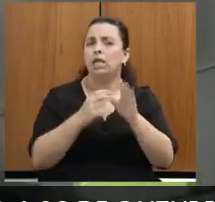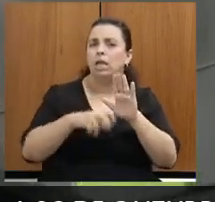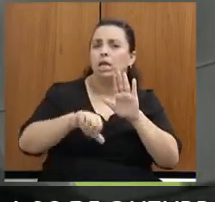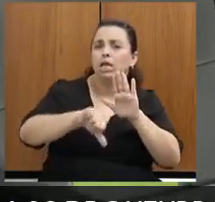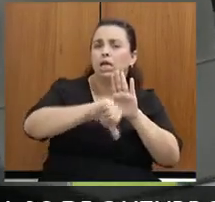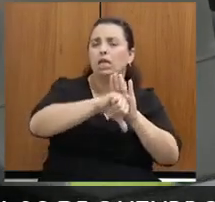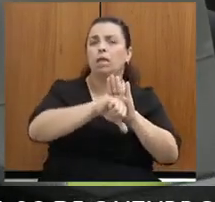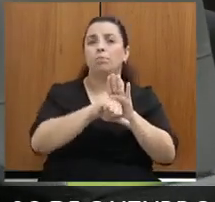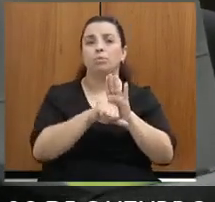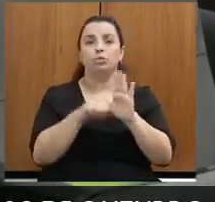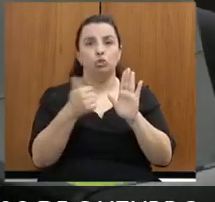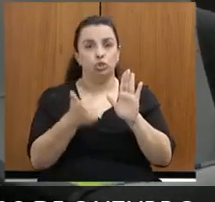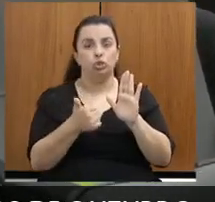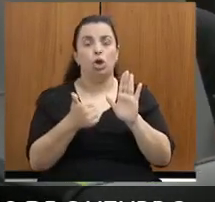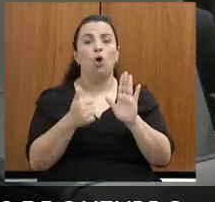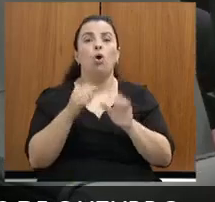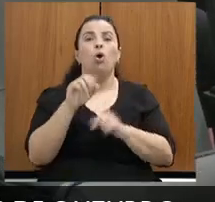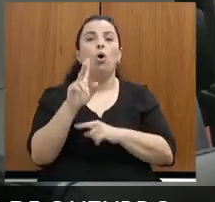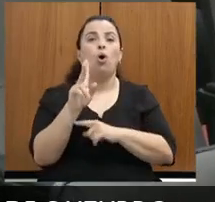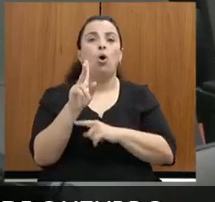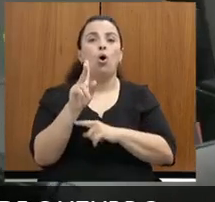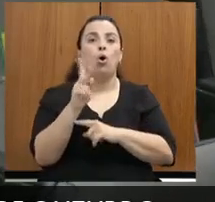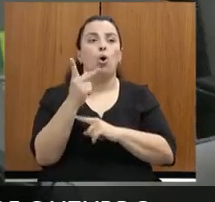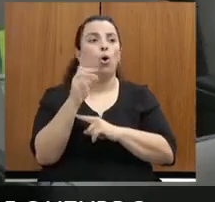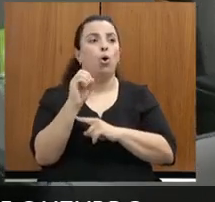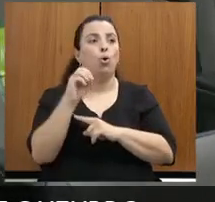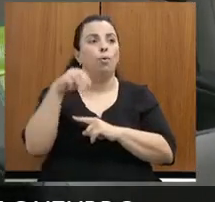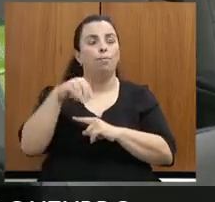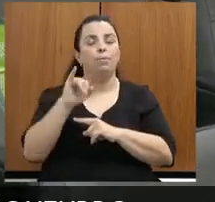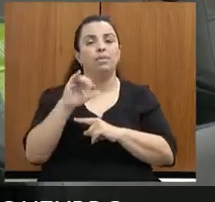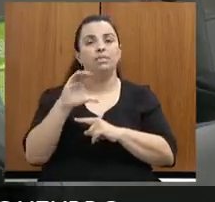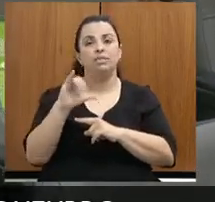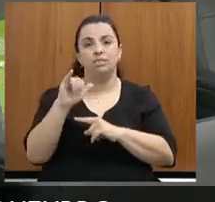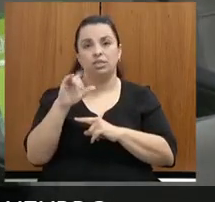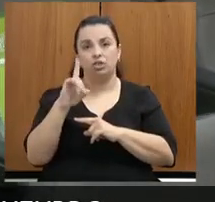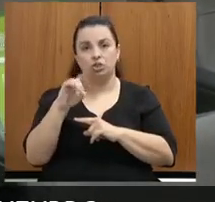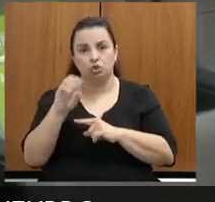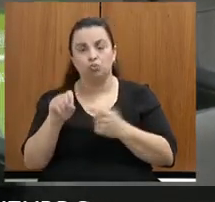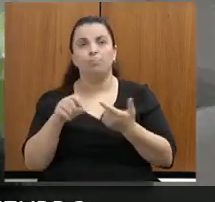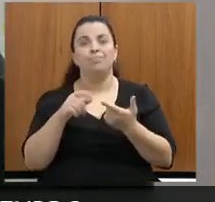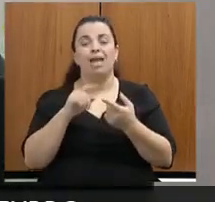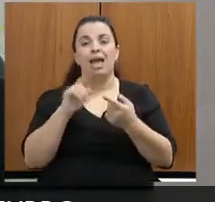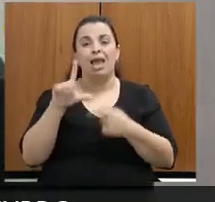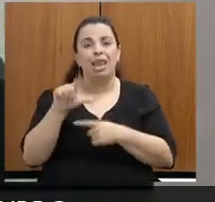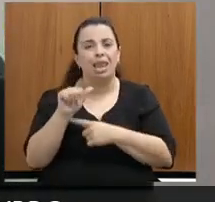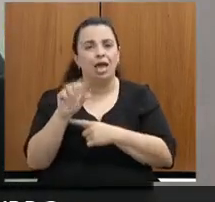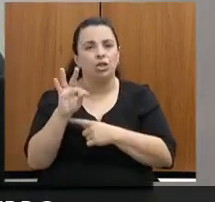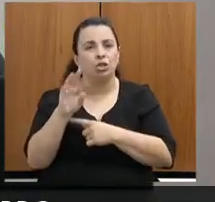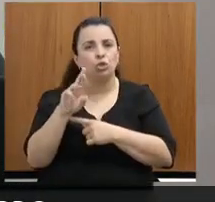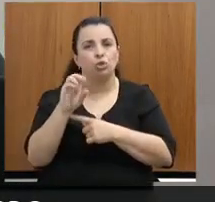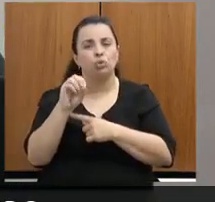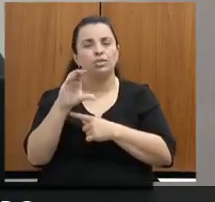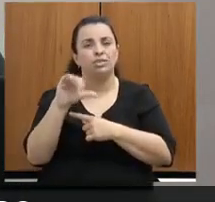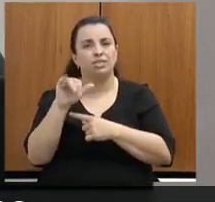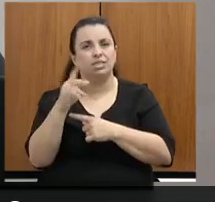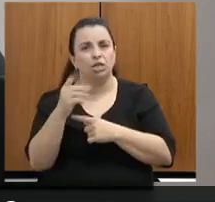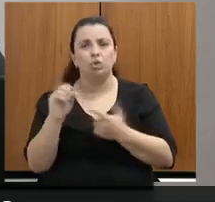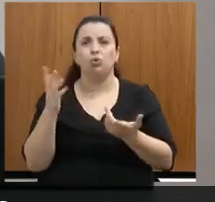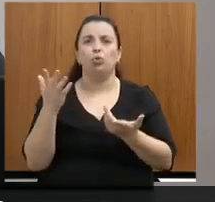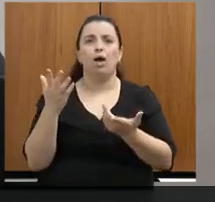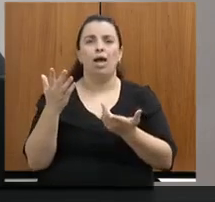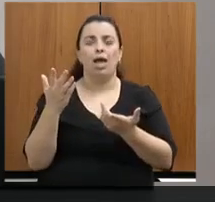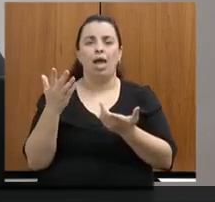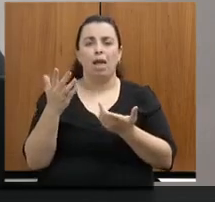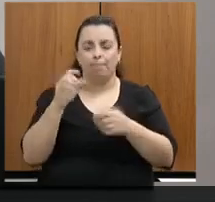de homicídio aqui houve homicídio latrocínio lesão corporal seguida de morte extorsão mediante